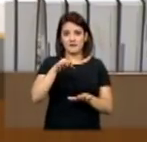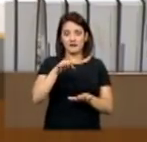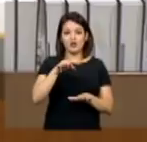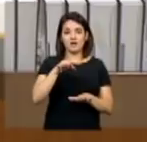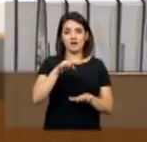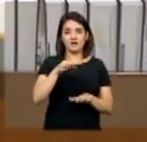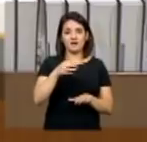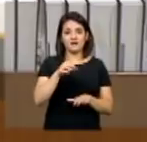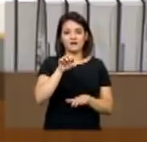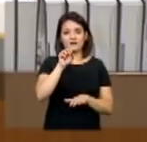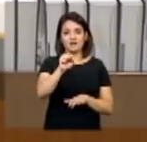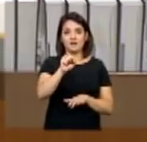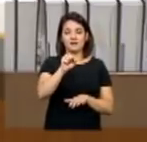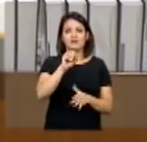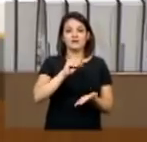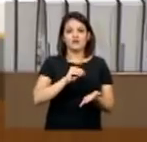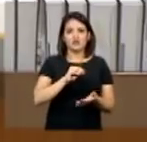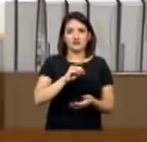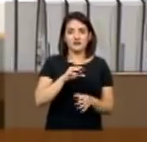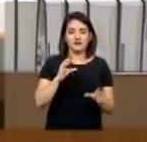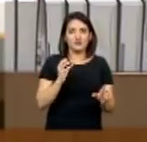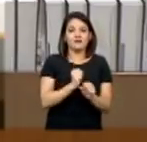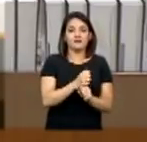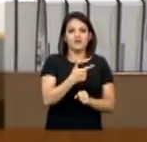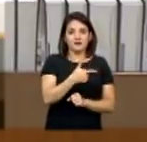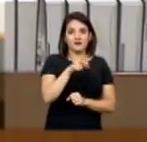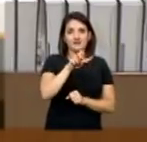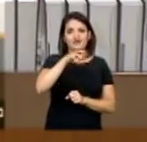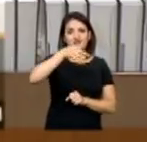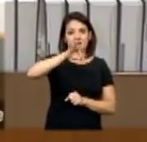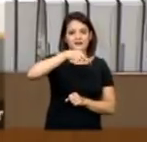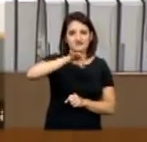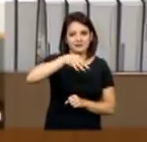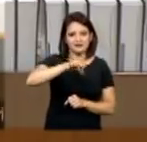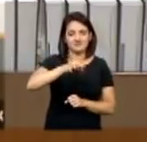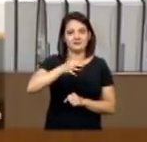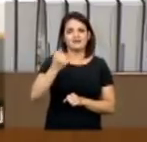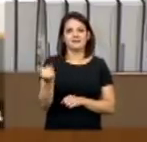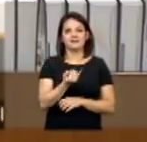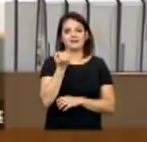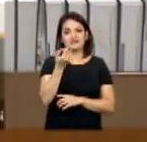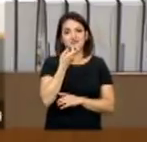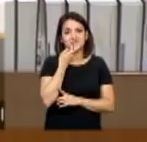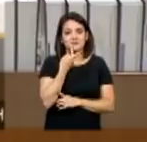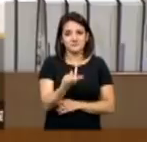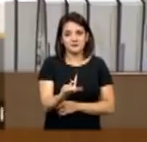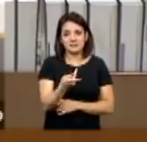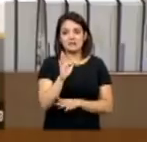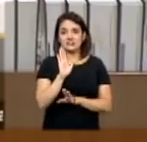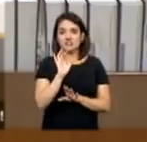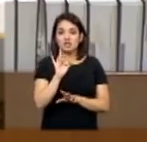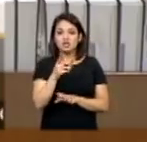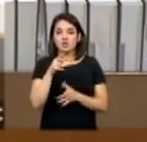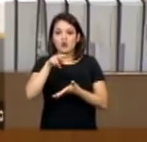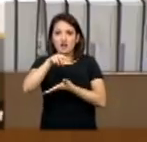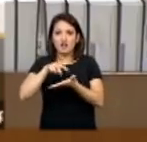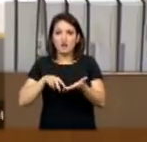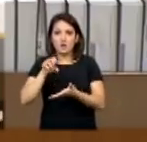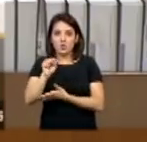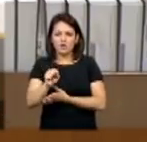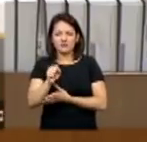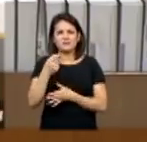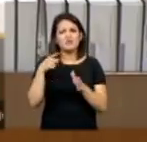páginas temos ainda no intervalo analisado eu posicionaria se nós